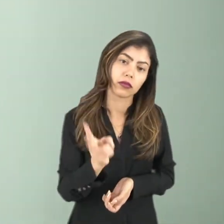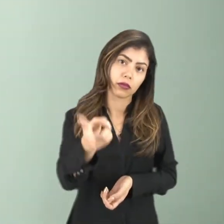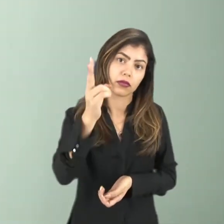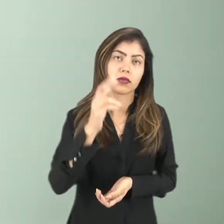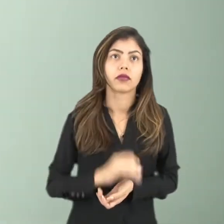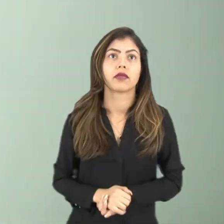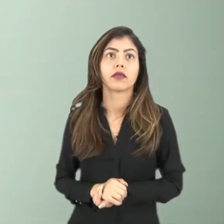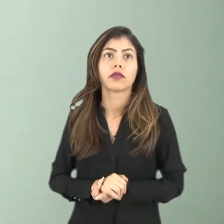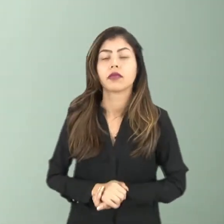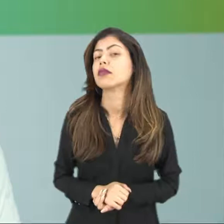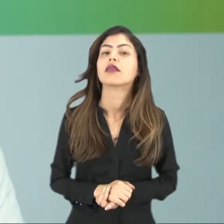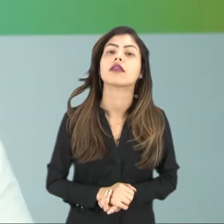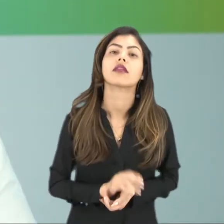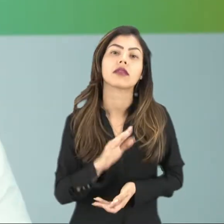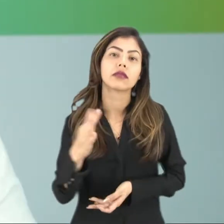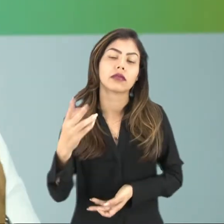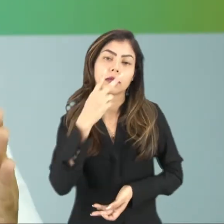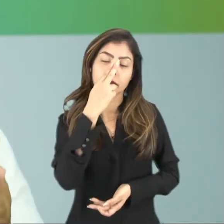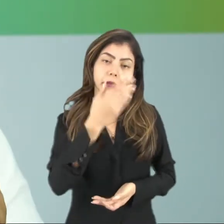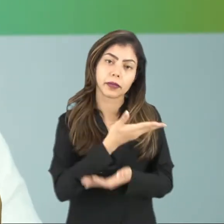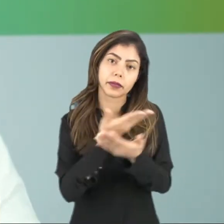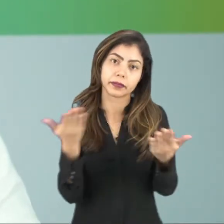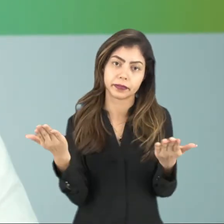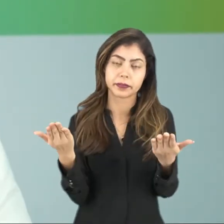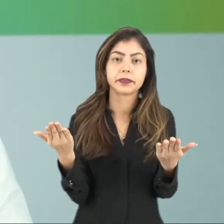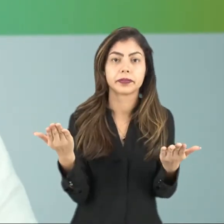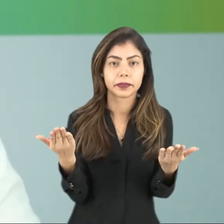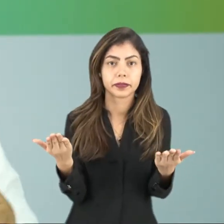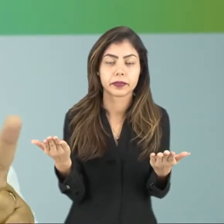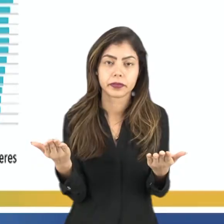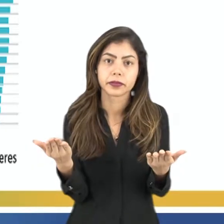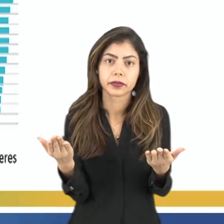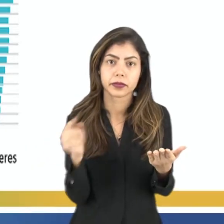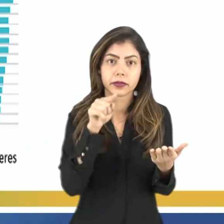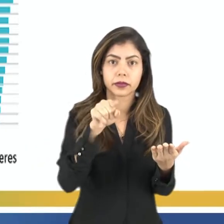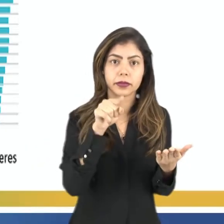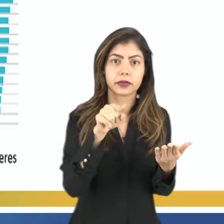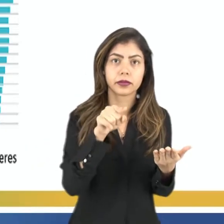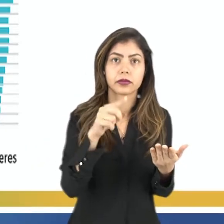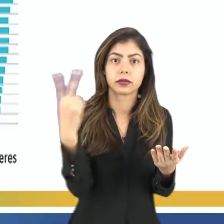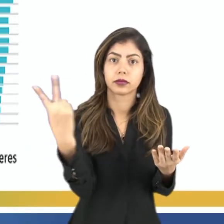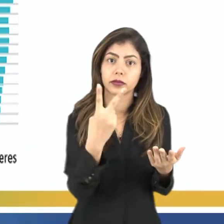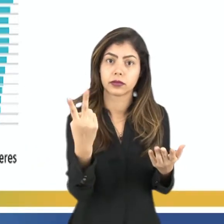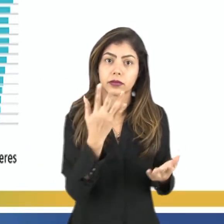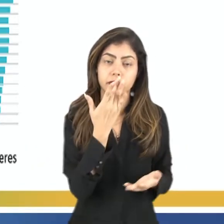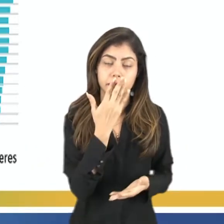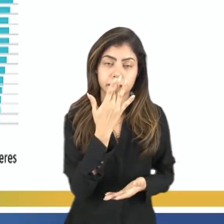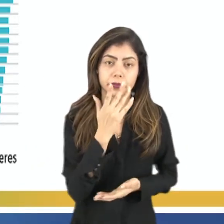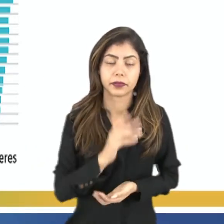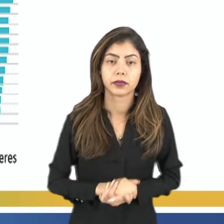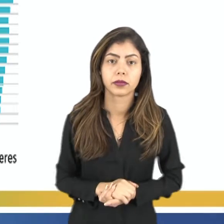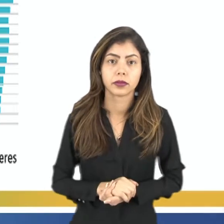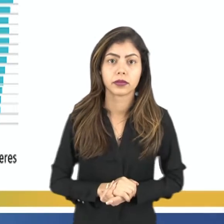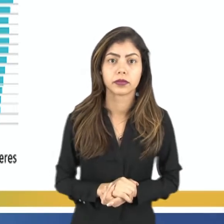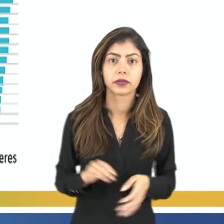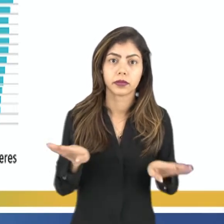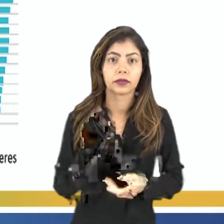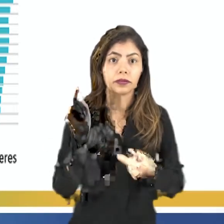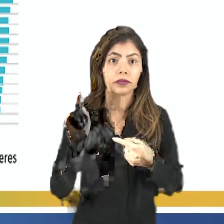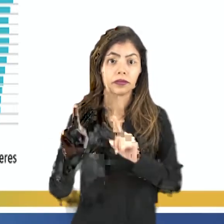quando aparecer um gráfico desse para vocês, tá? Aqui esse gráfico aparece de 2 cores. Vai aparecer muitas vezes de 2 cores,